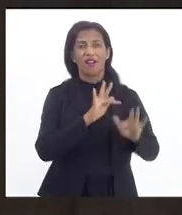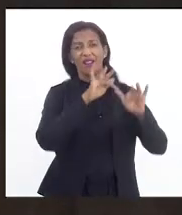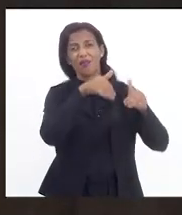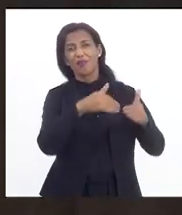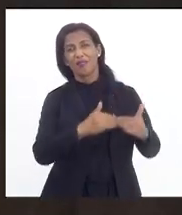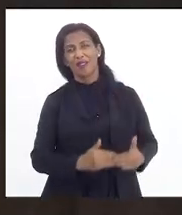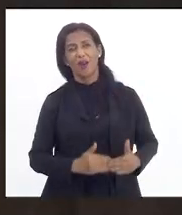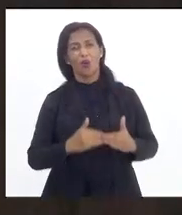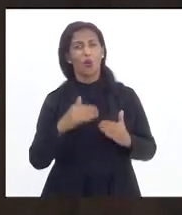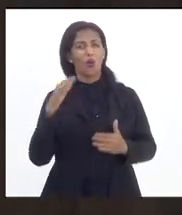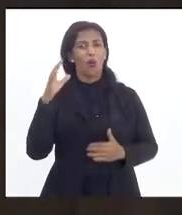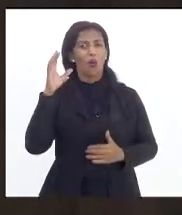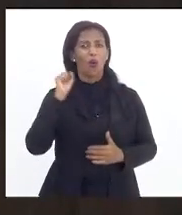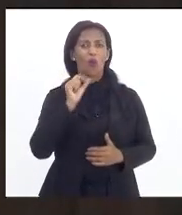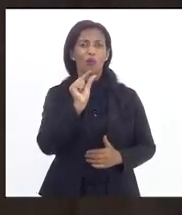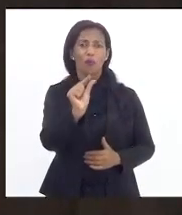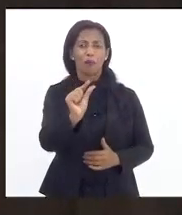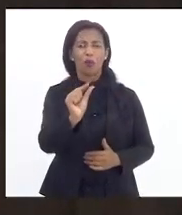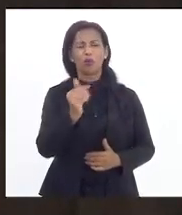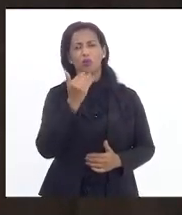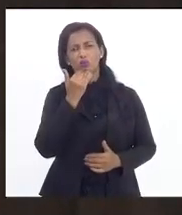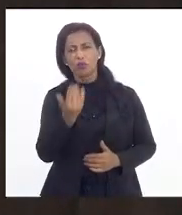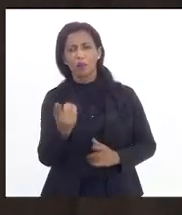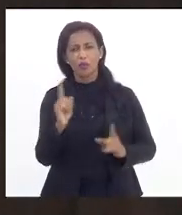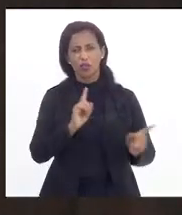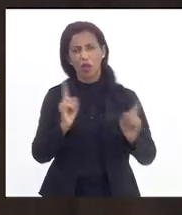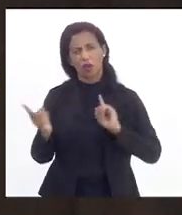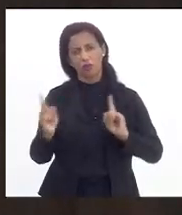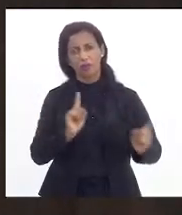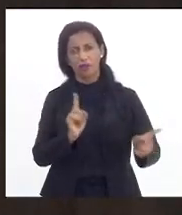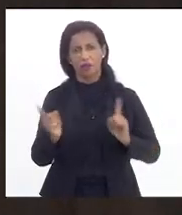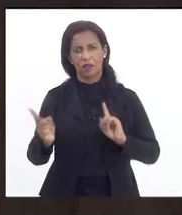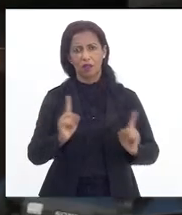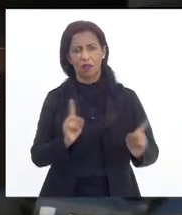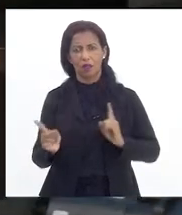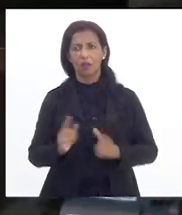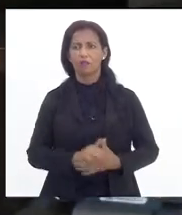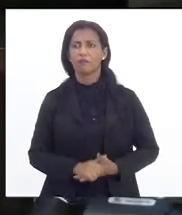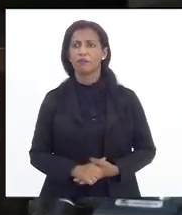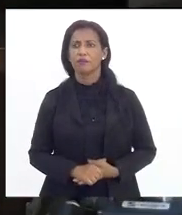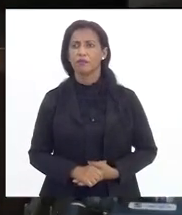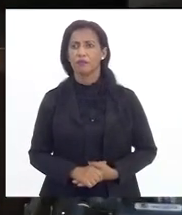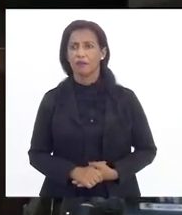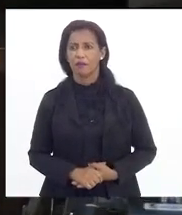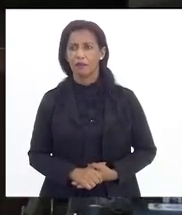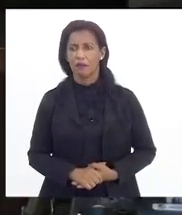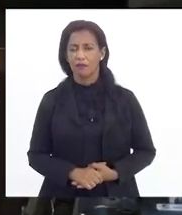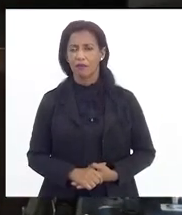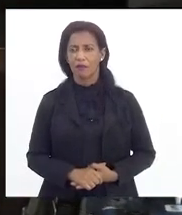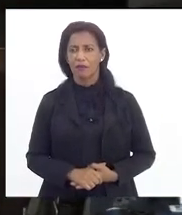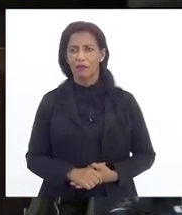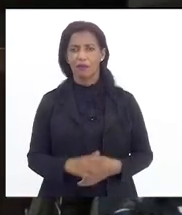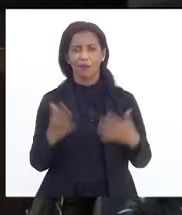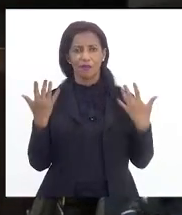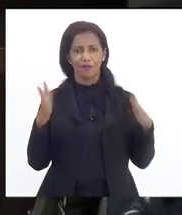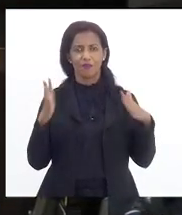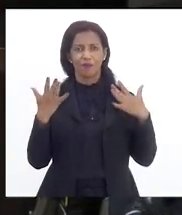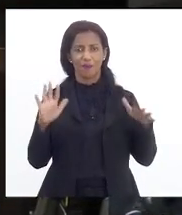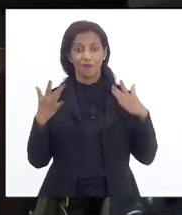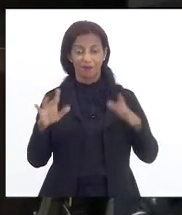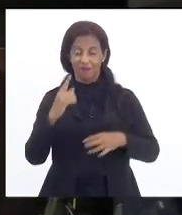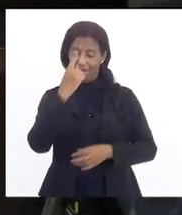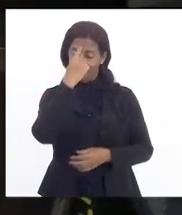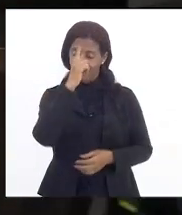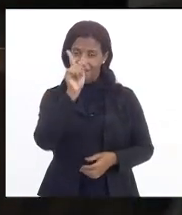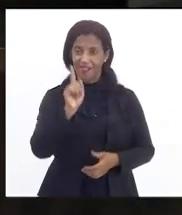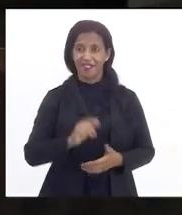ao final e a gente ouve pouco o público então fazer essa sugestão de alternar vossa excelência e essa ideia